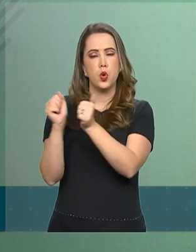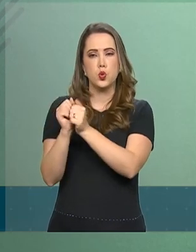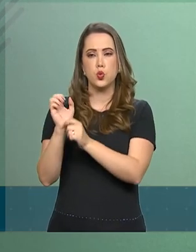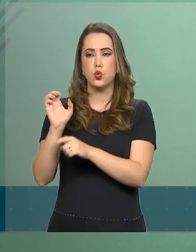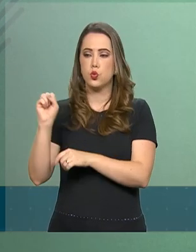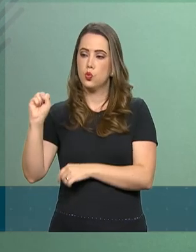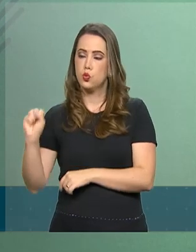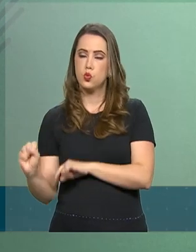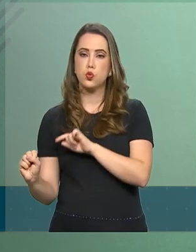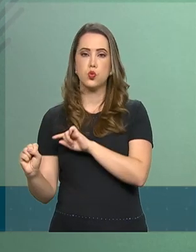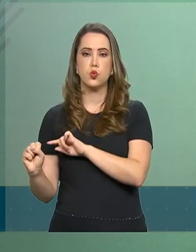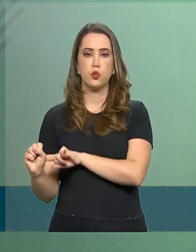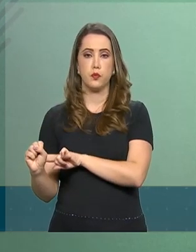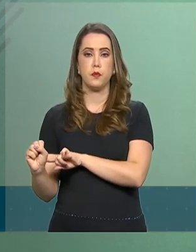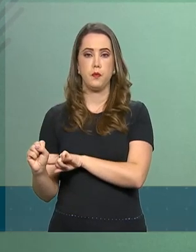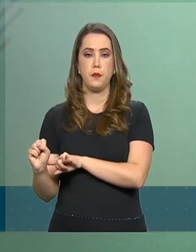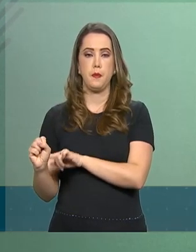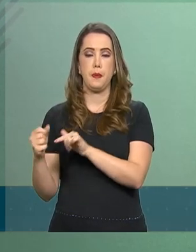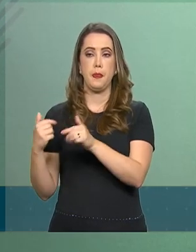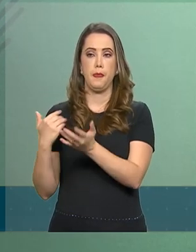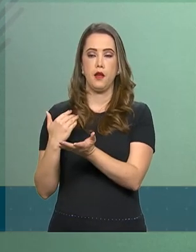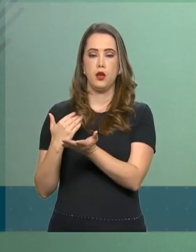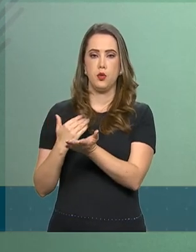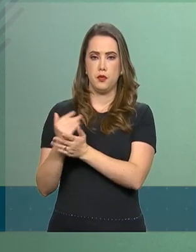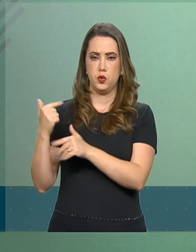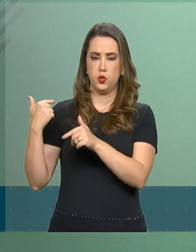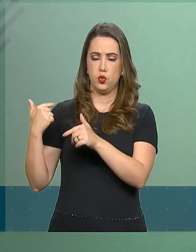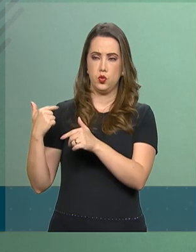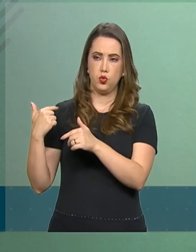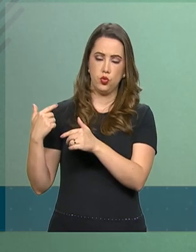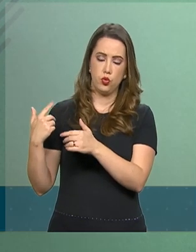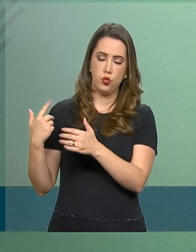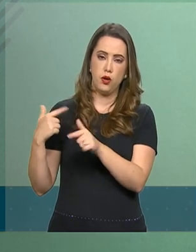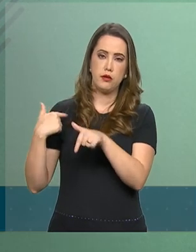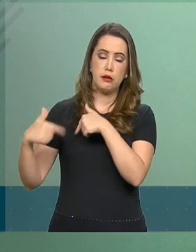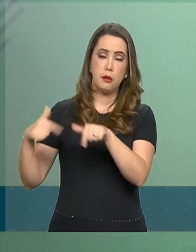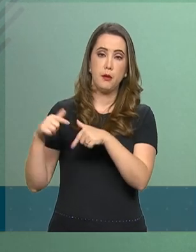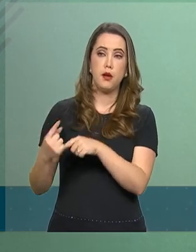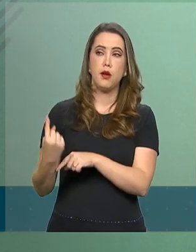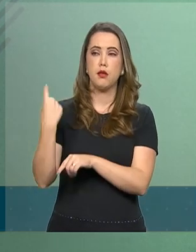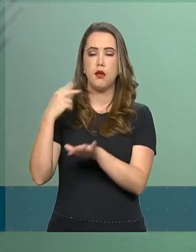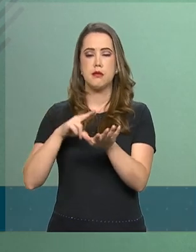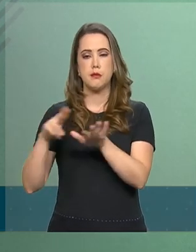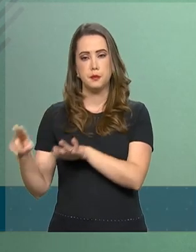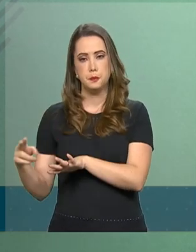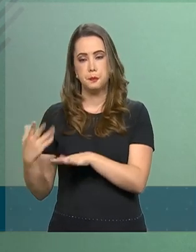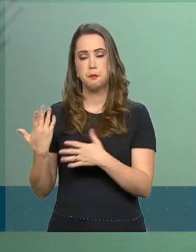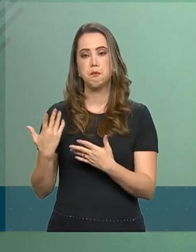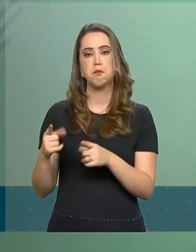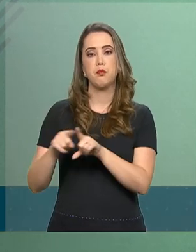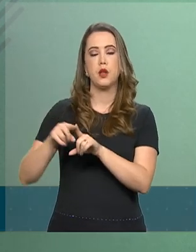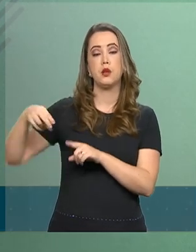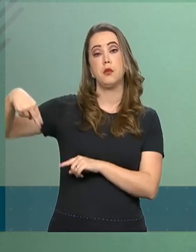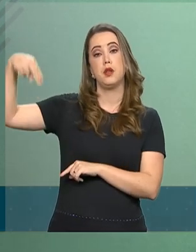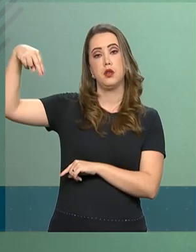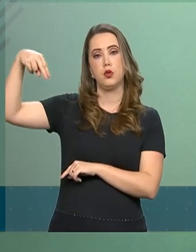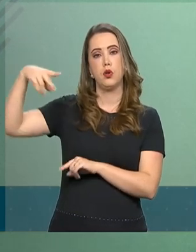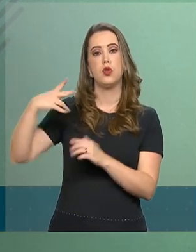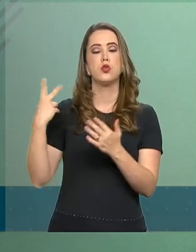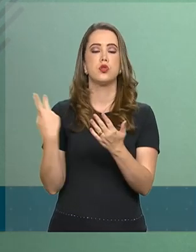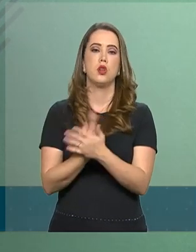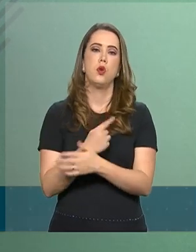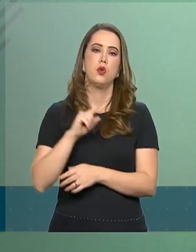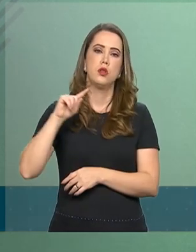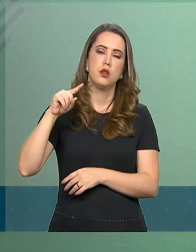sul ativado na semana passada e da região norte em operação desde